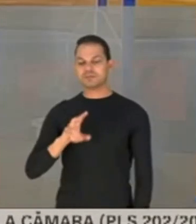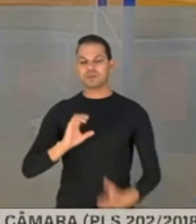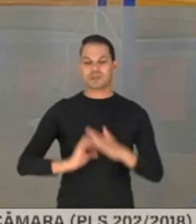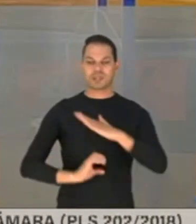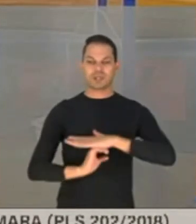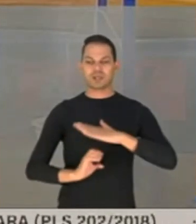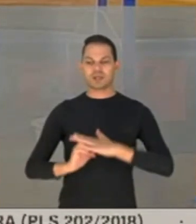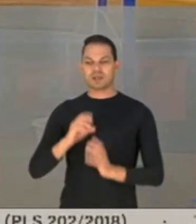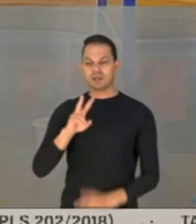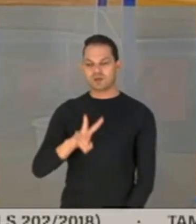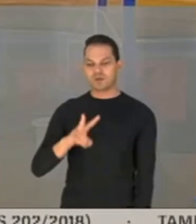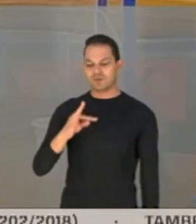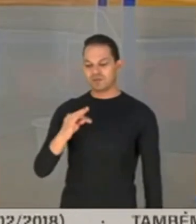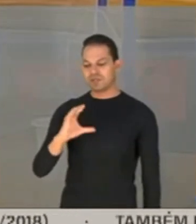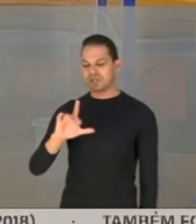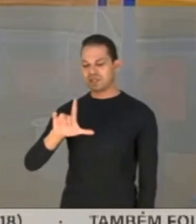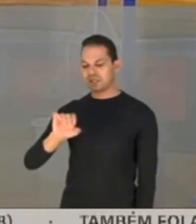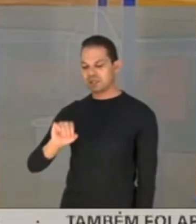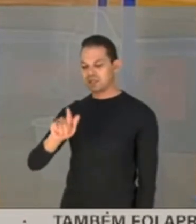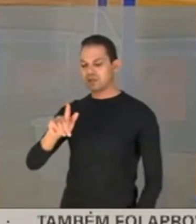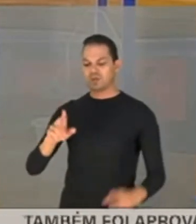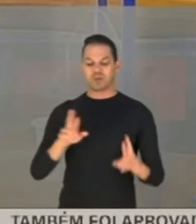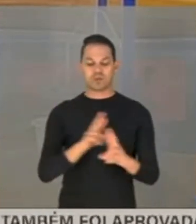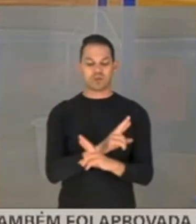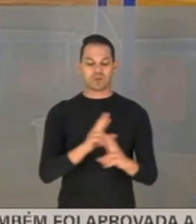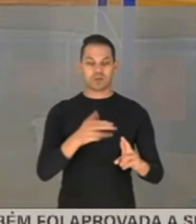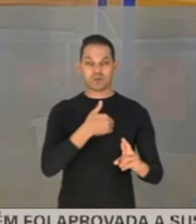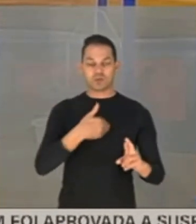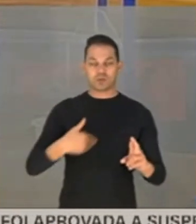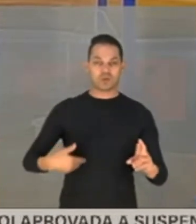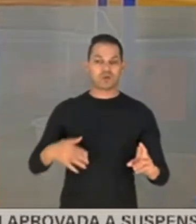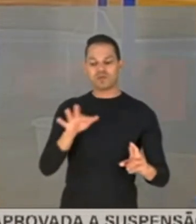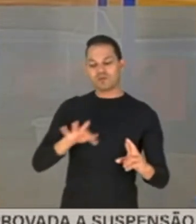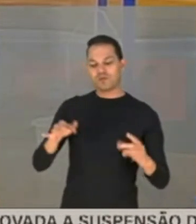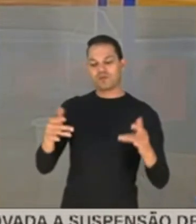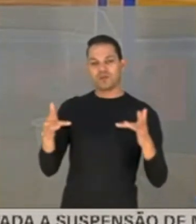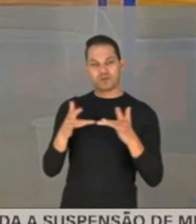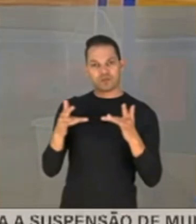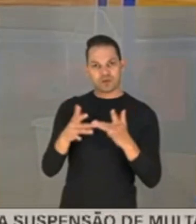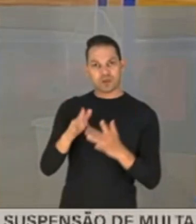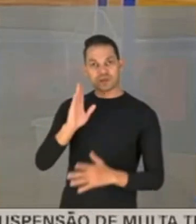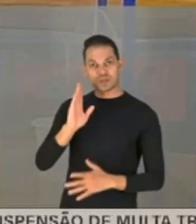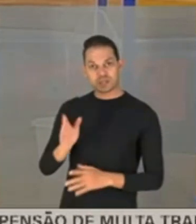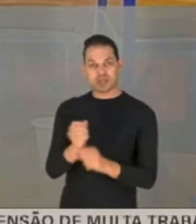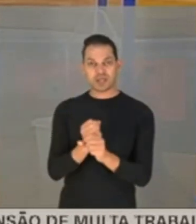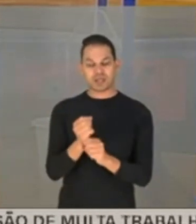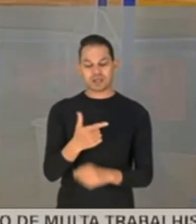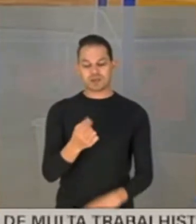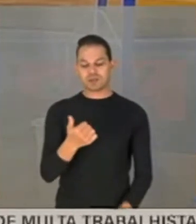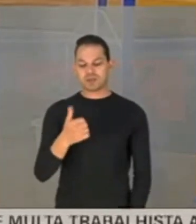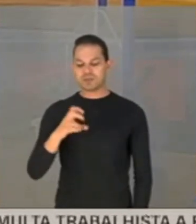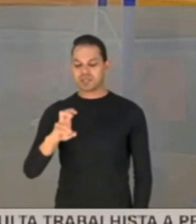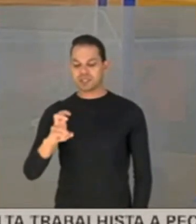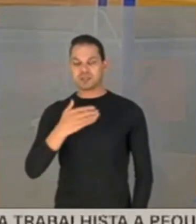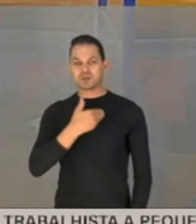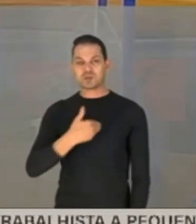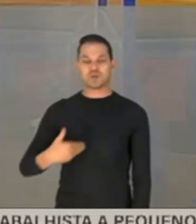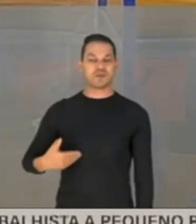já tinha relacionamento comercial com o governo federal. E mais, em 2015, no governo